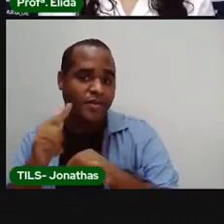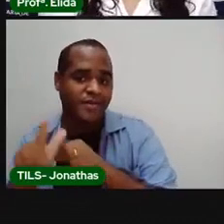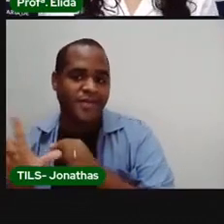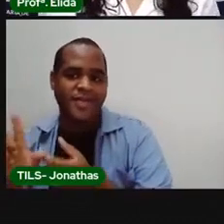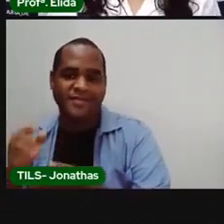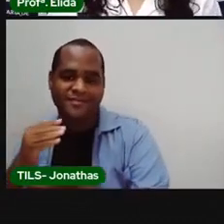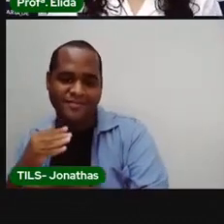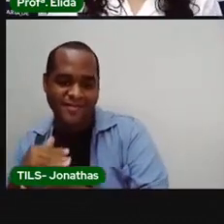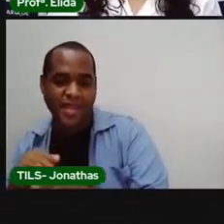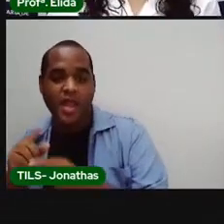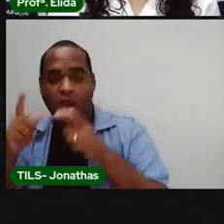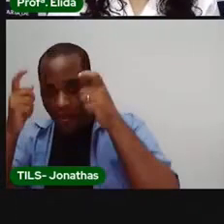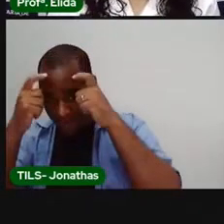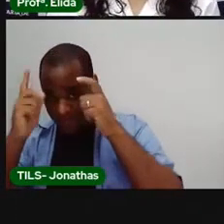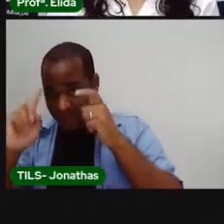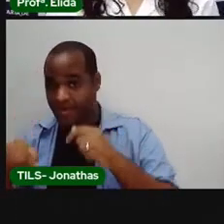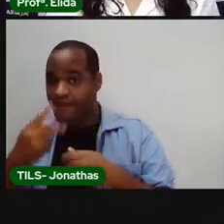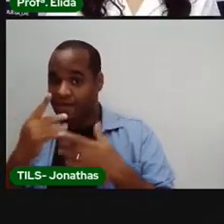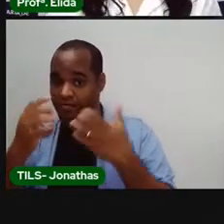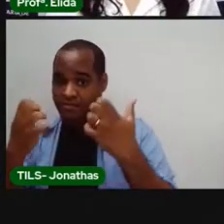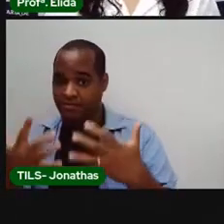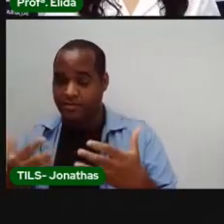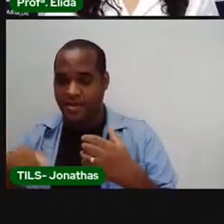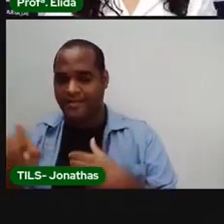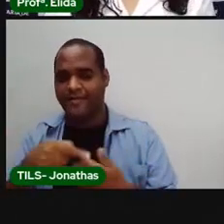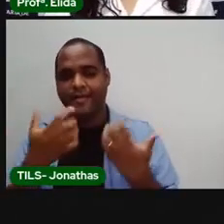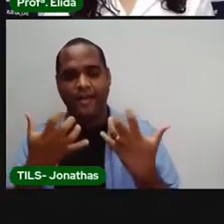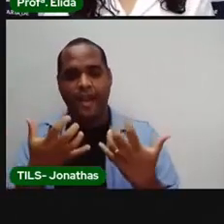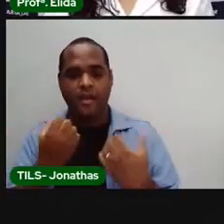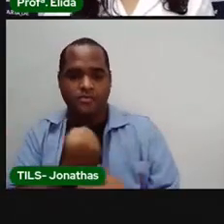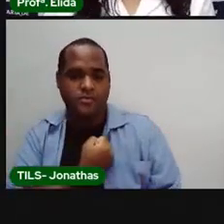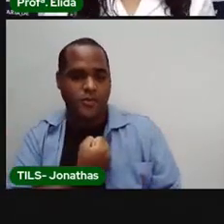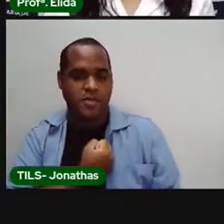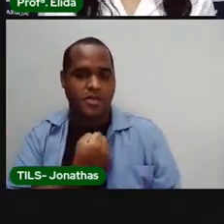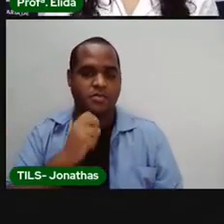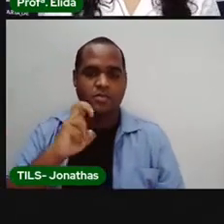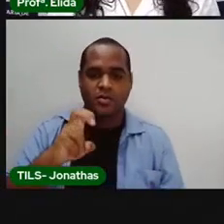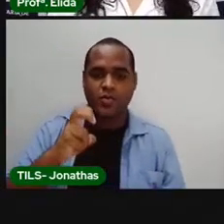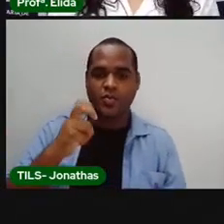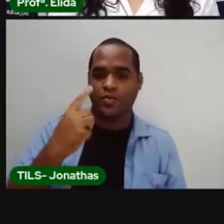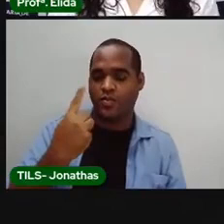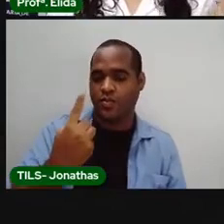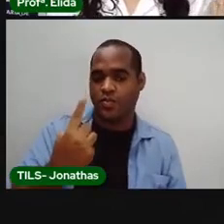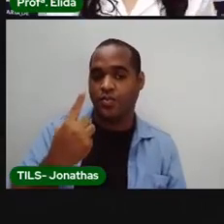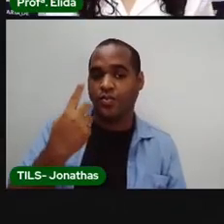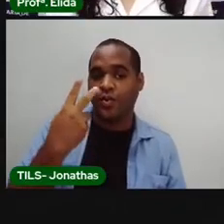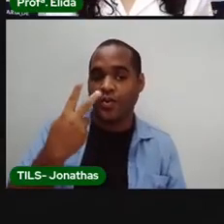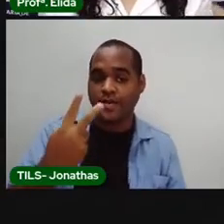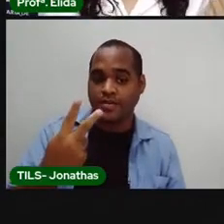pinto. O rei mandou dizer que quem quiser que conte 5.